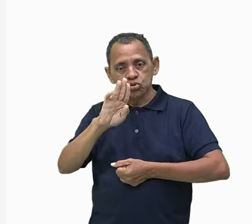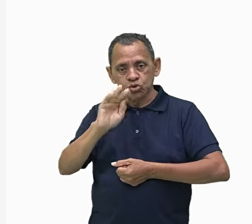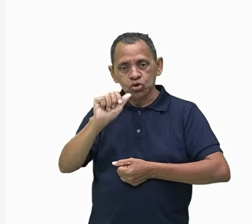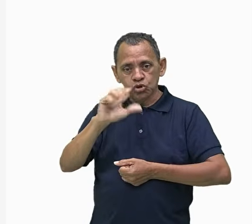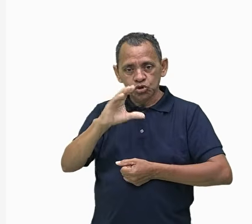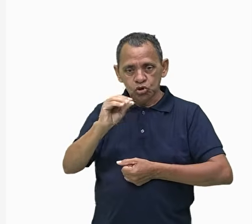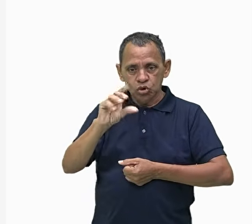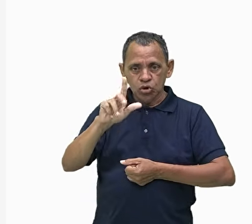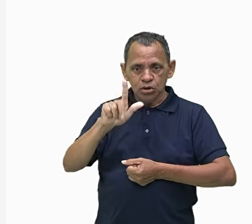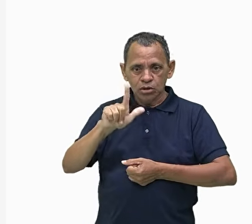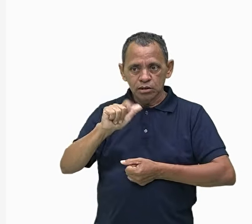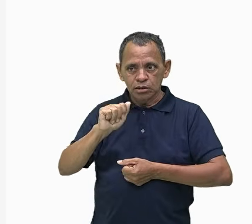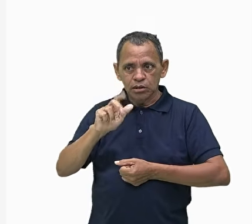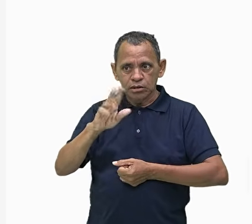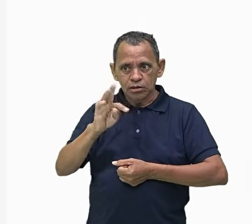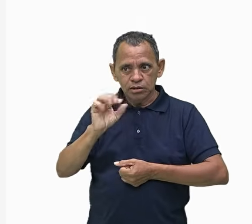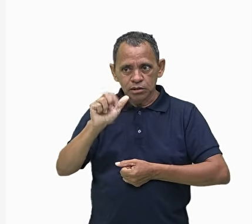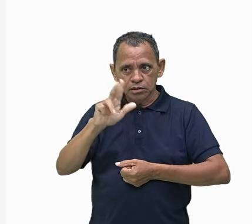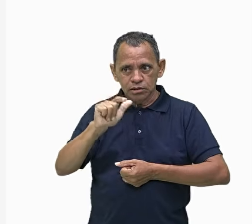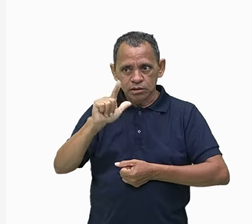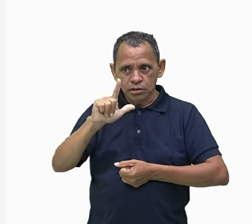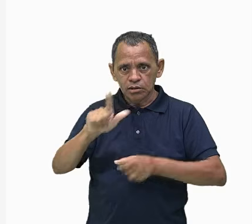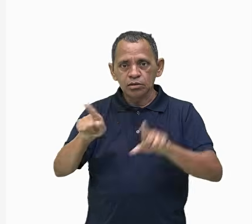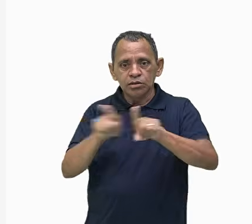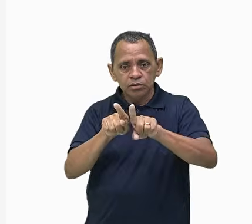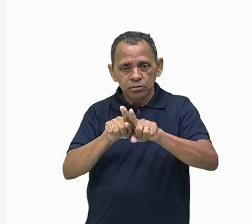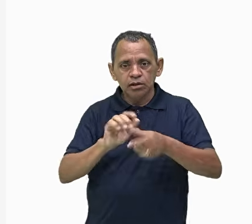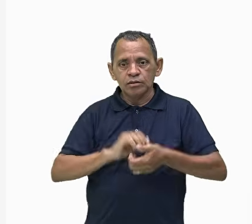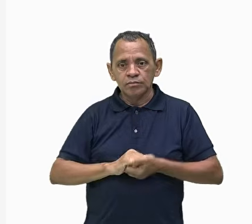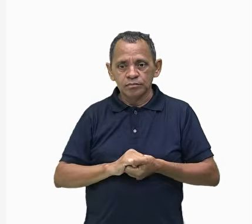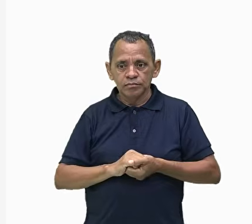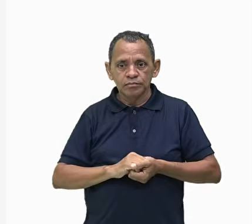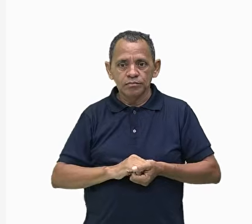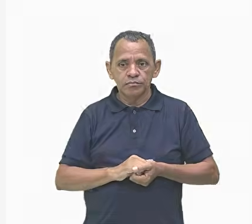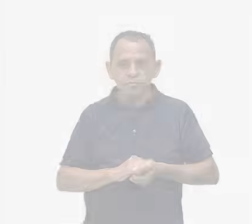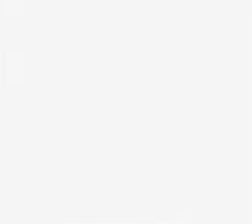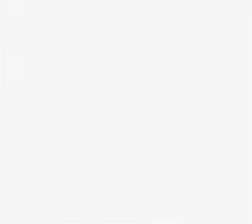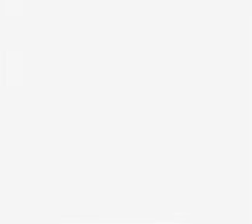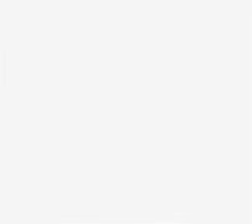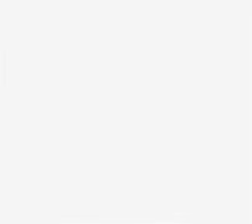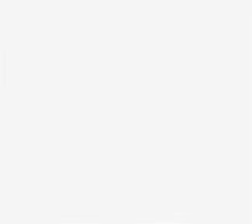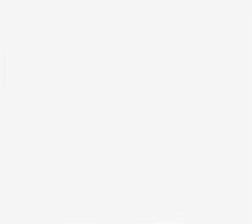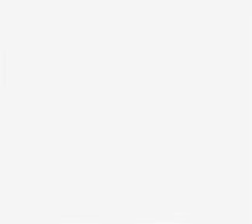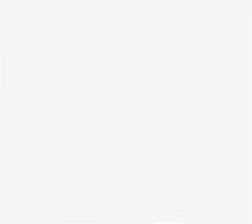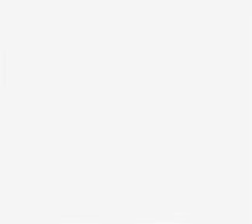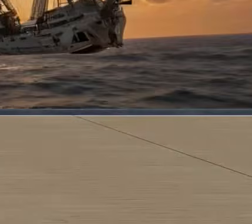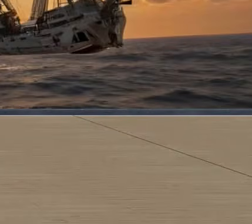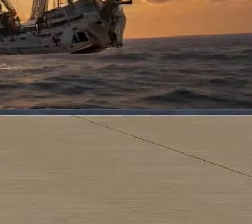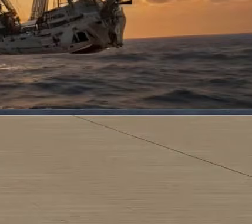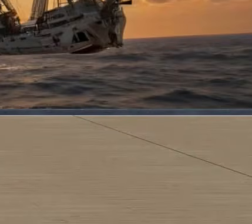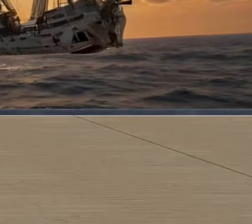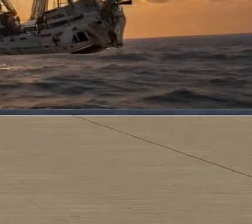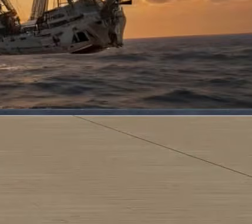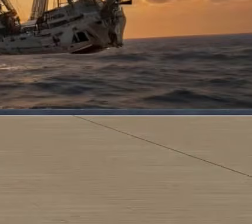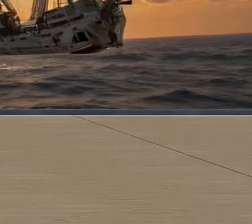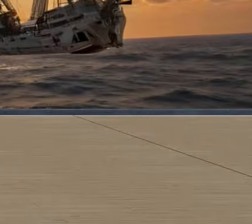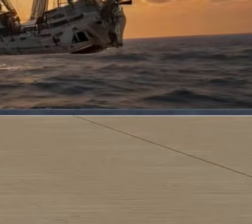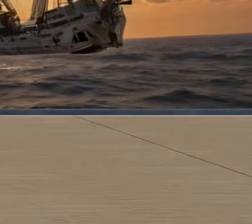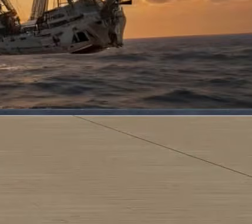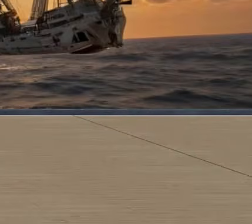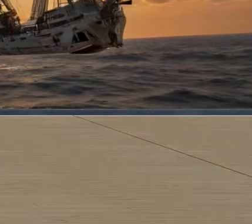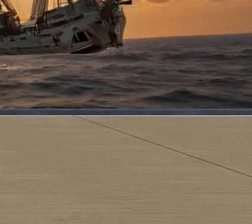gente? Agora, vocês já pararam assim para se perguntar, né? Como vocês